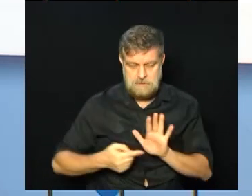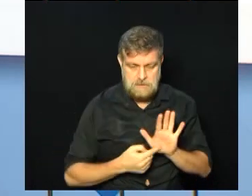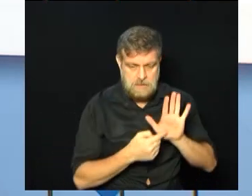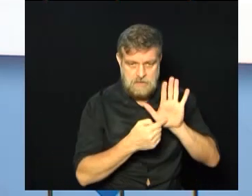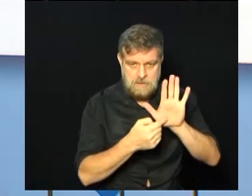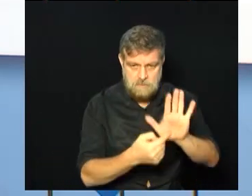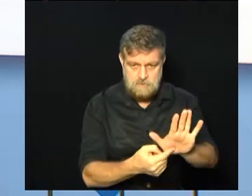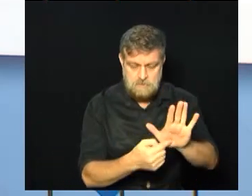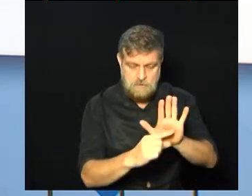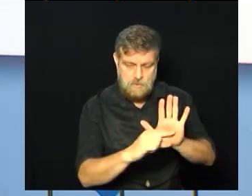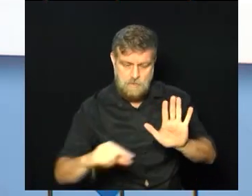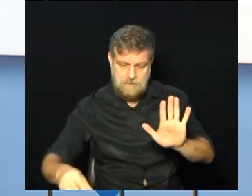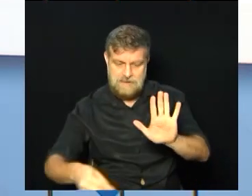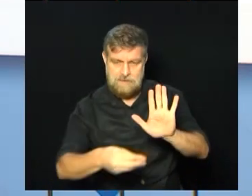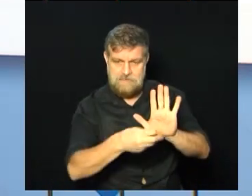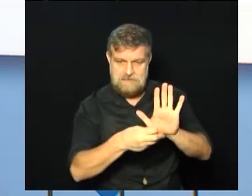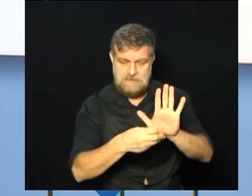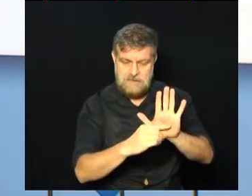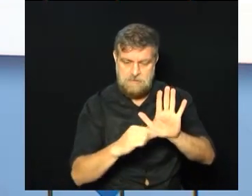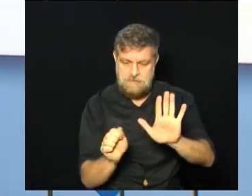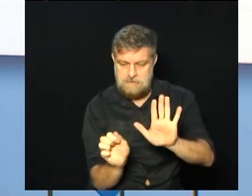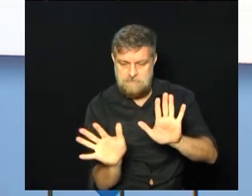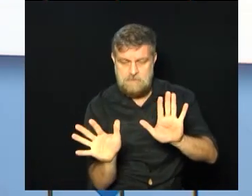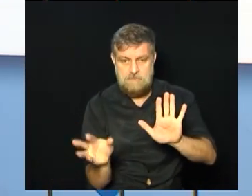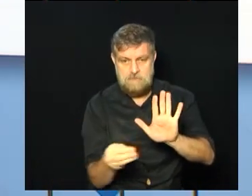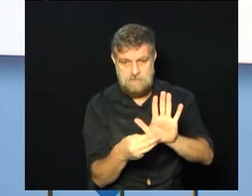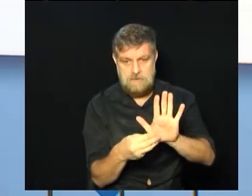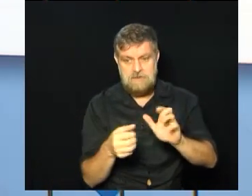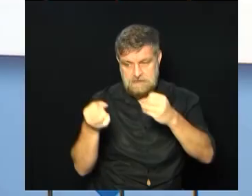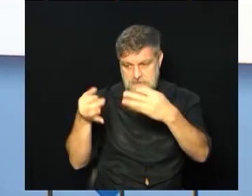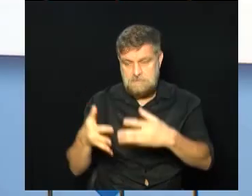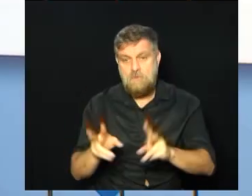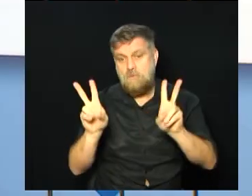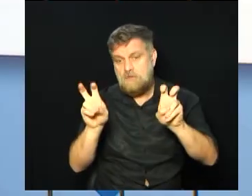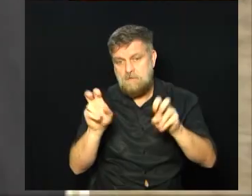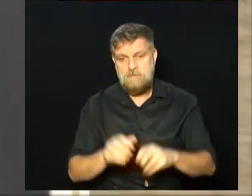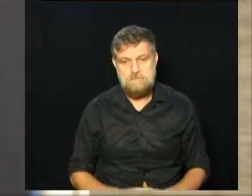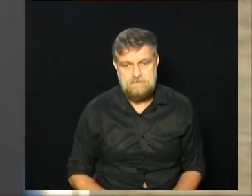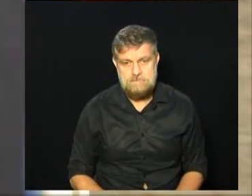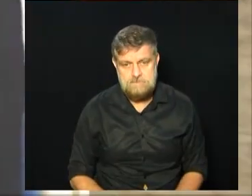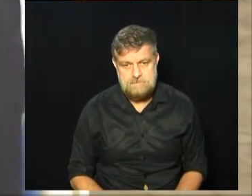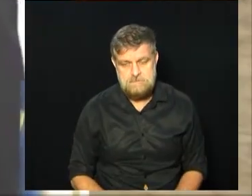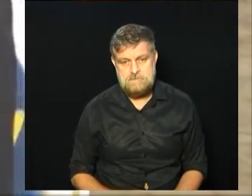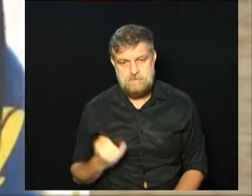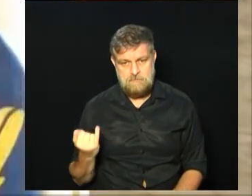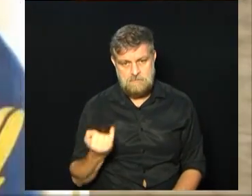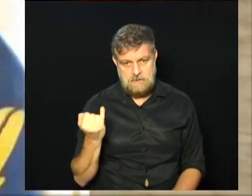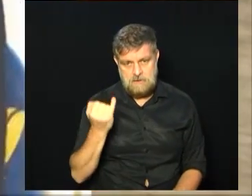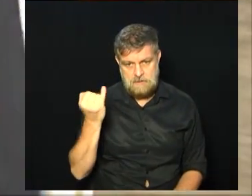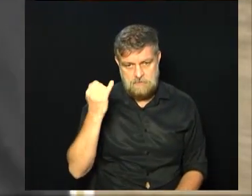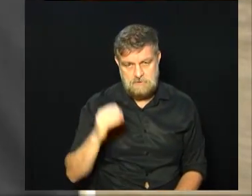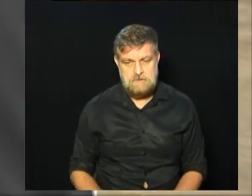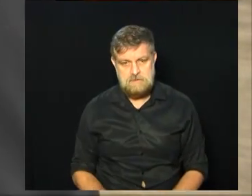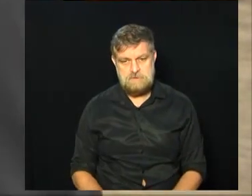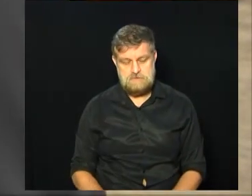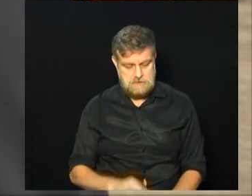uma emenda e uma subemenda ao projeto, falou da matéria. É importante para a